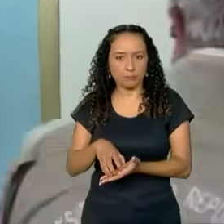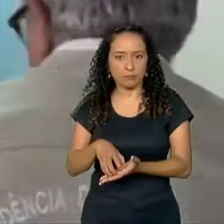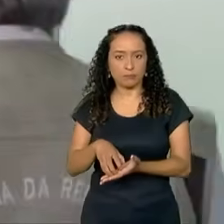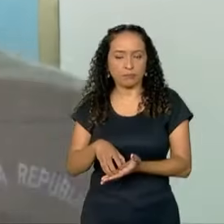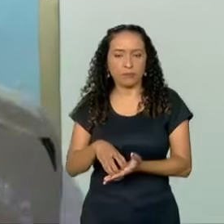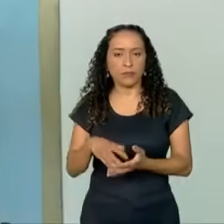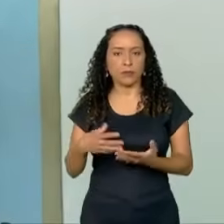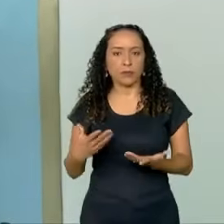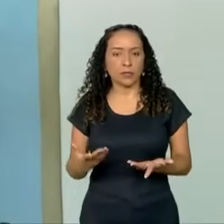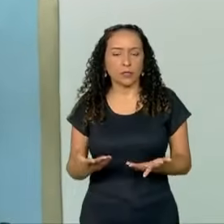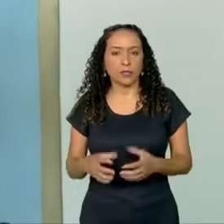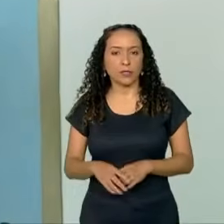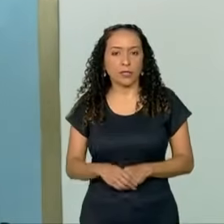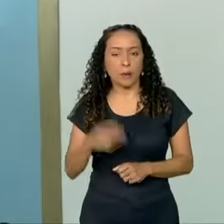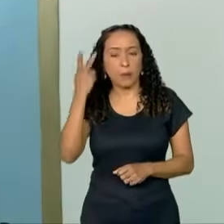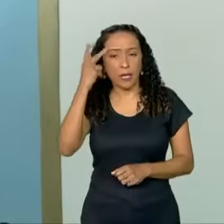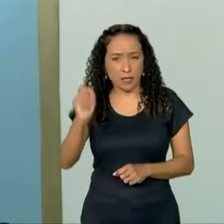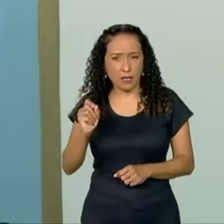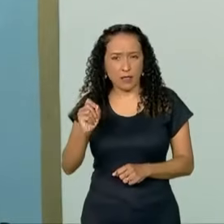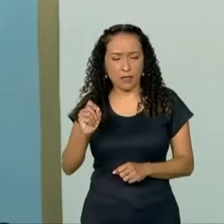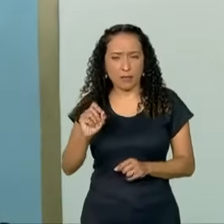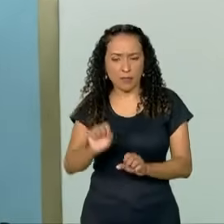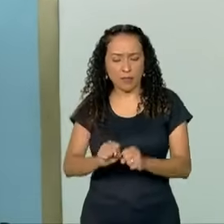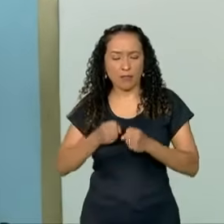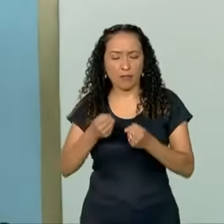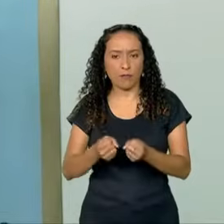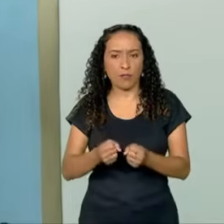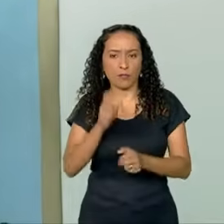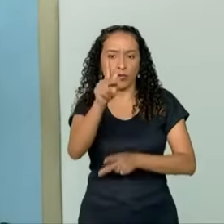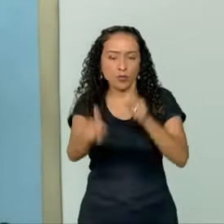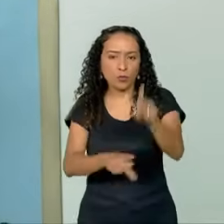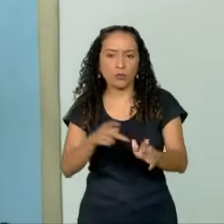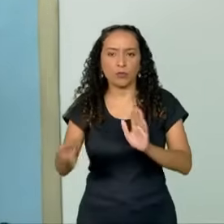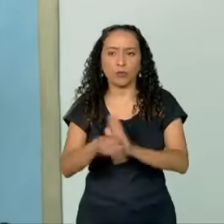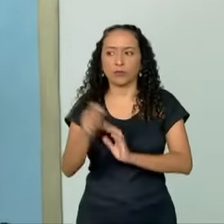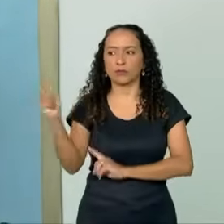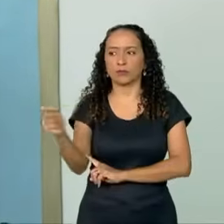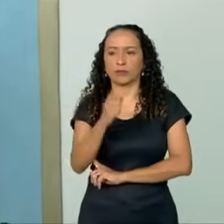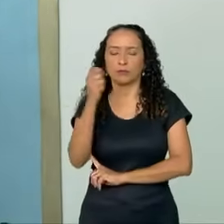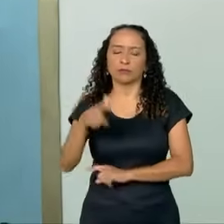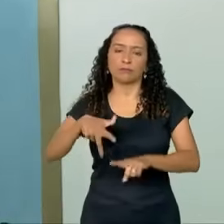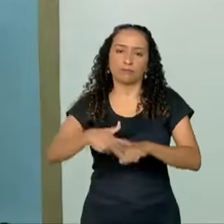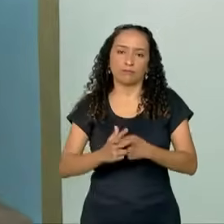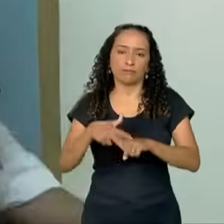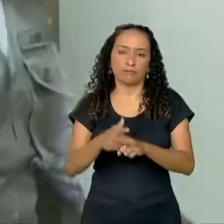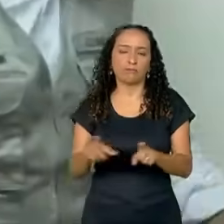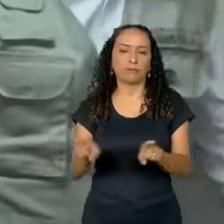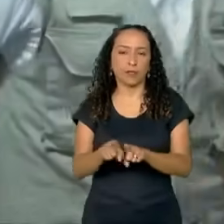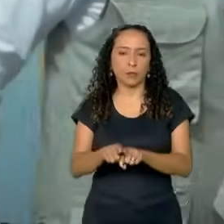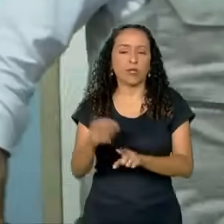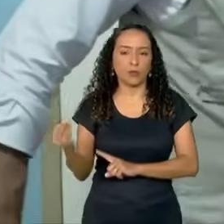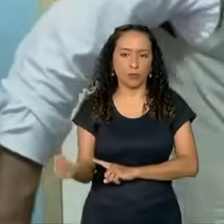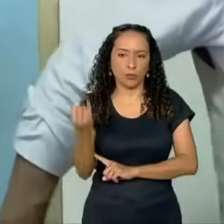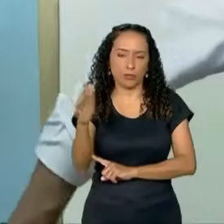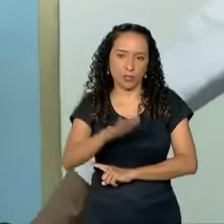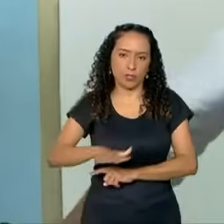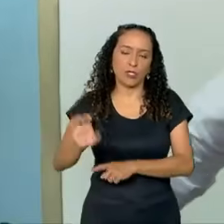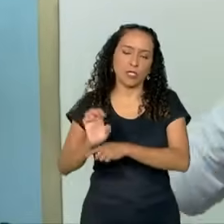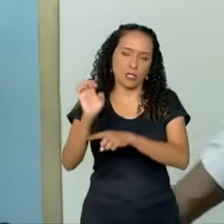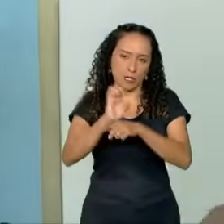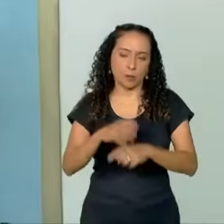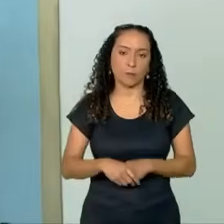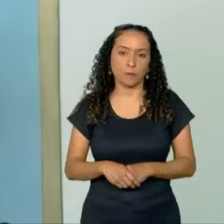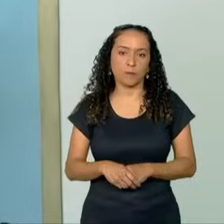para a defesa do povo do Rio Grande do Sul e para a reconstrução desse importante Estado.